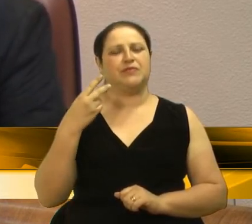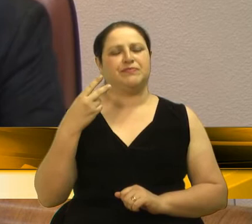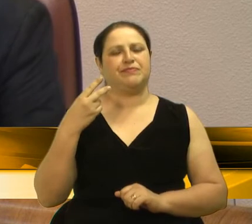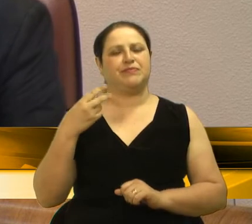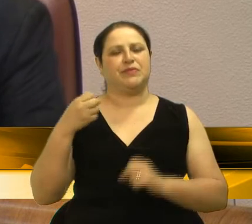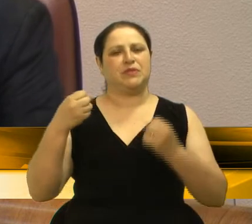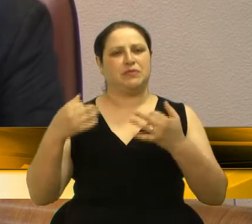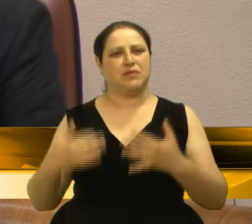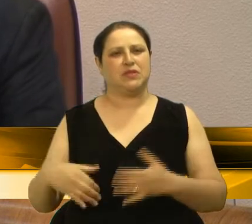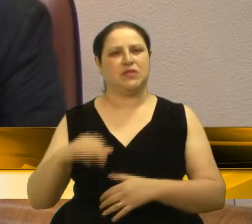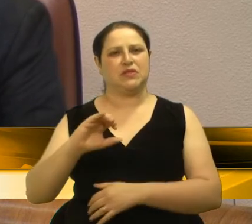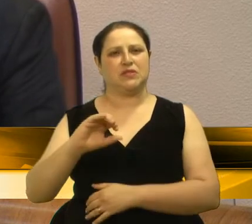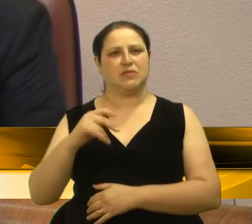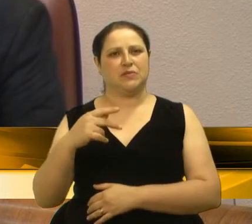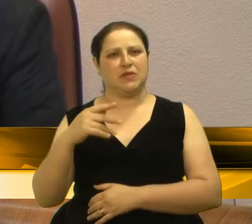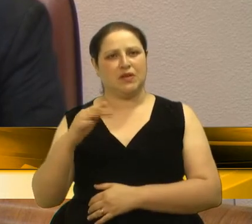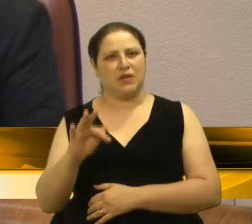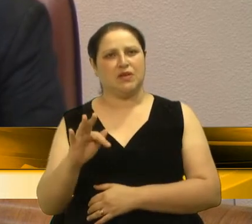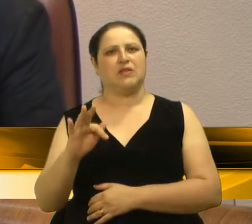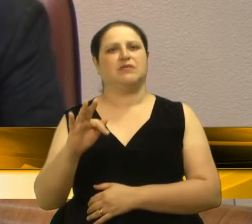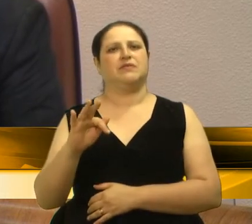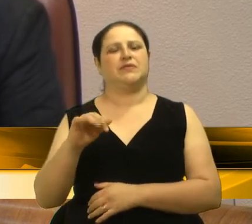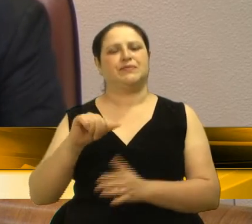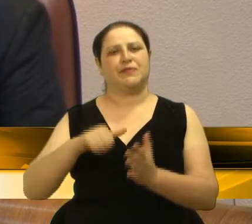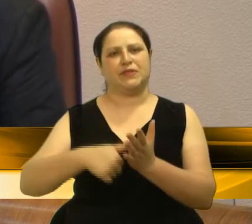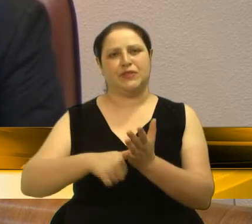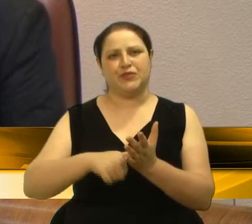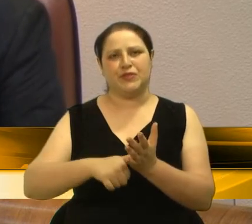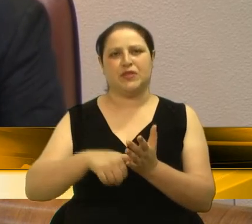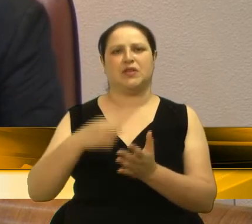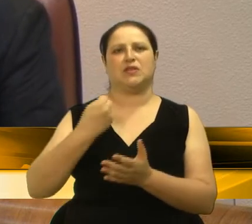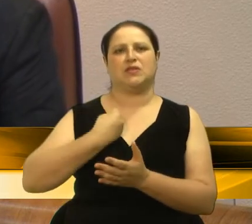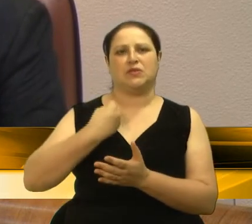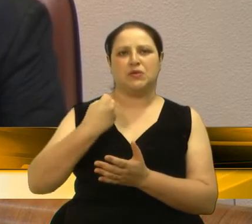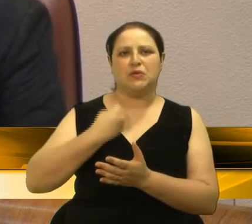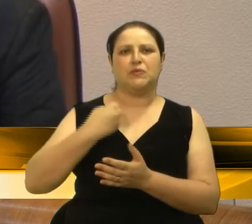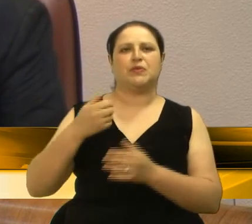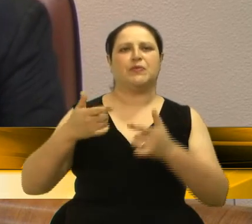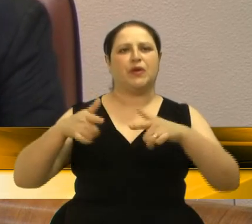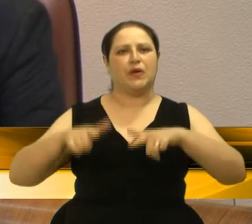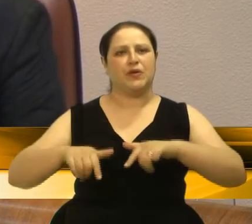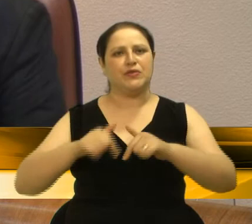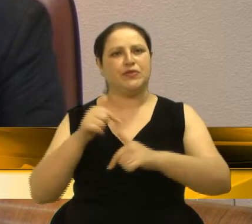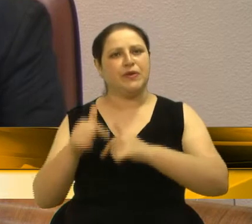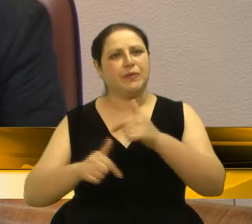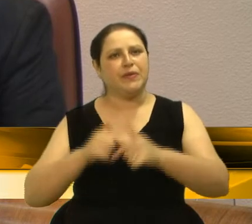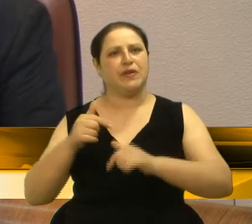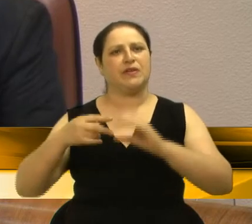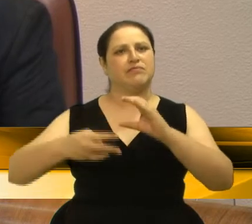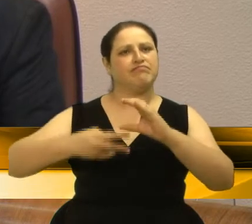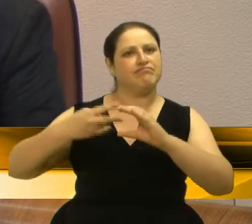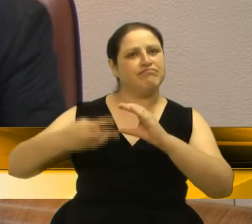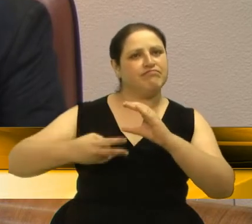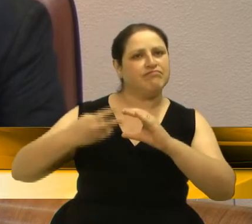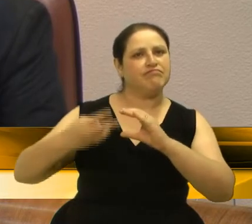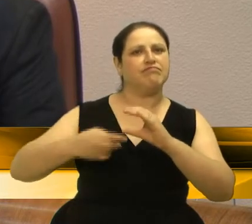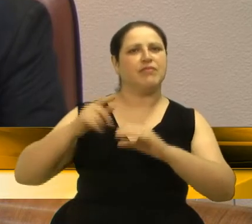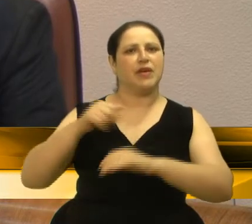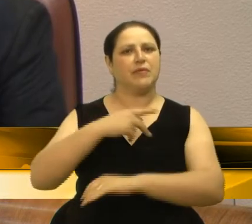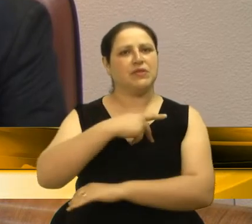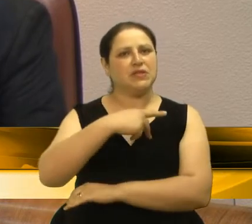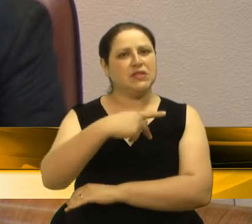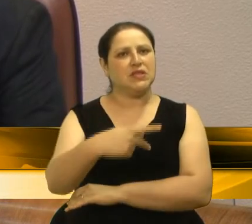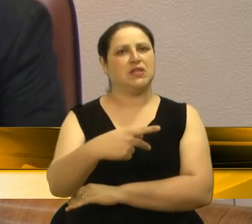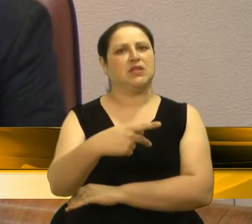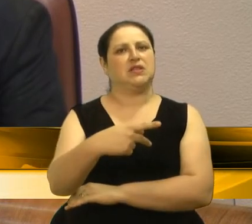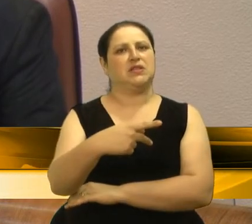702.304.6076, com endereço profissional na Rua Alfredo Chaves, 1323, Caxias do Sul, /RS, na qualidade de presidente da Câmara Municipal de